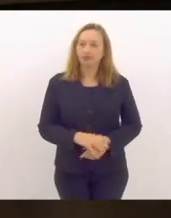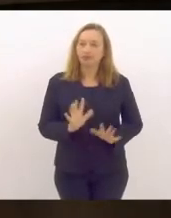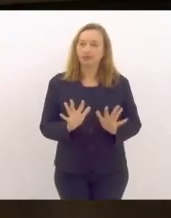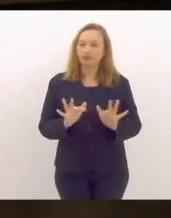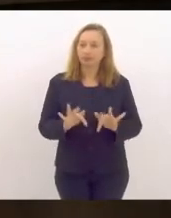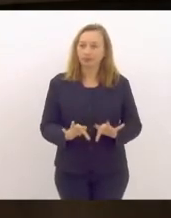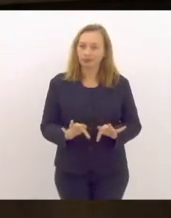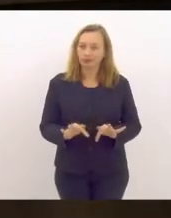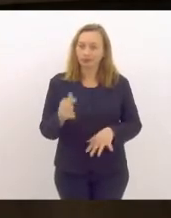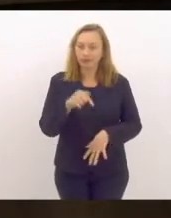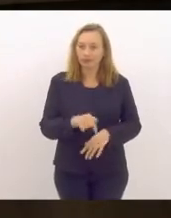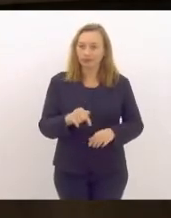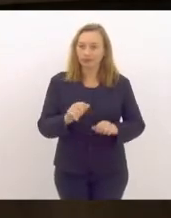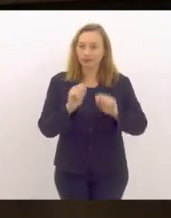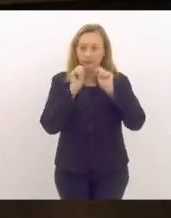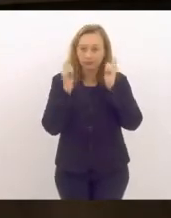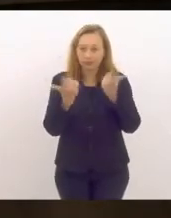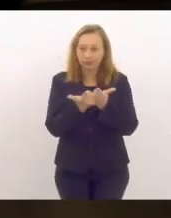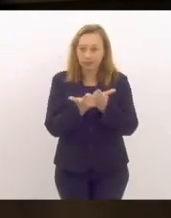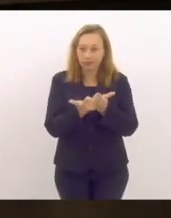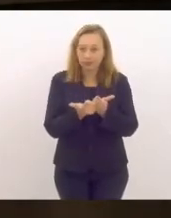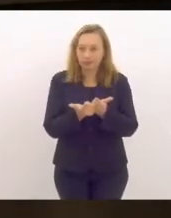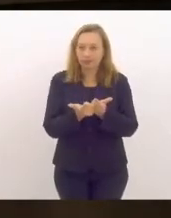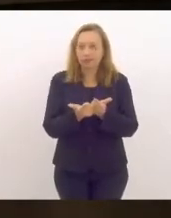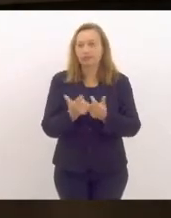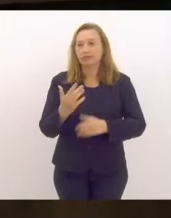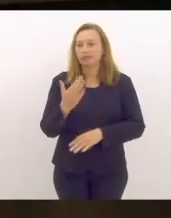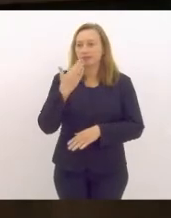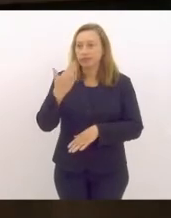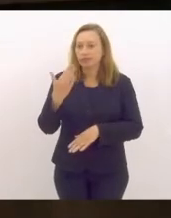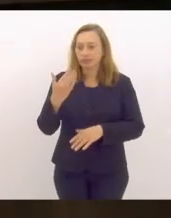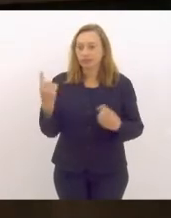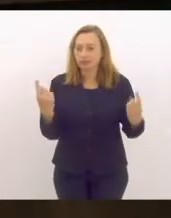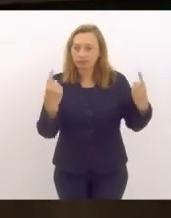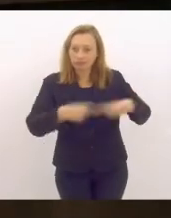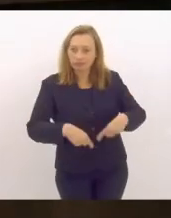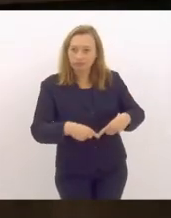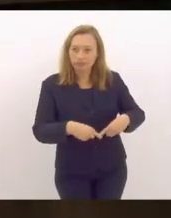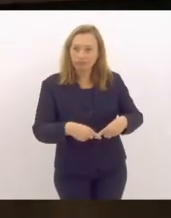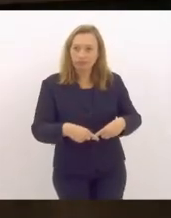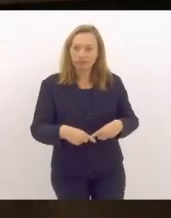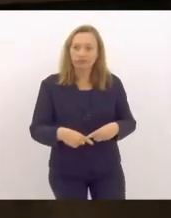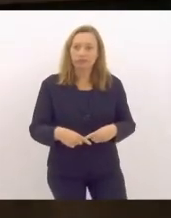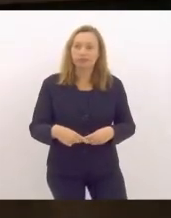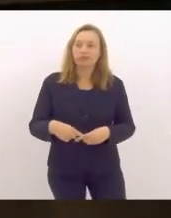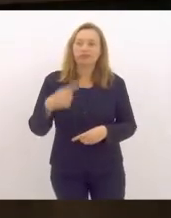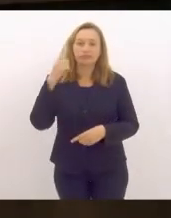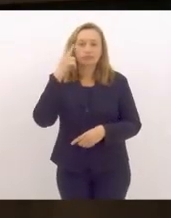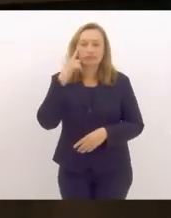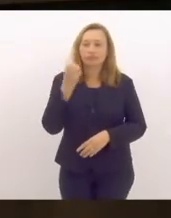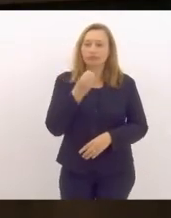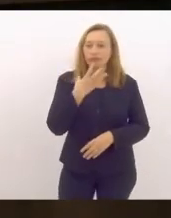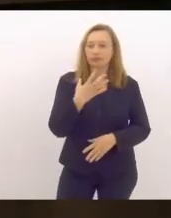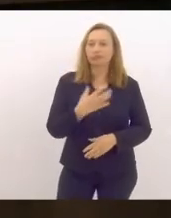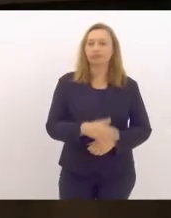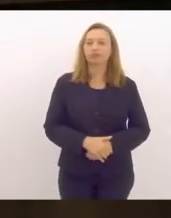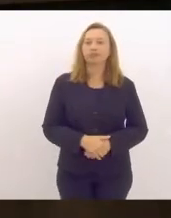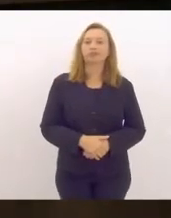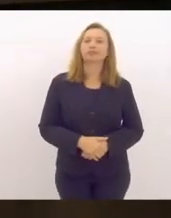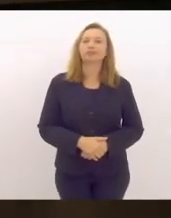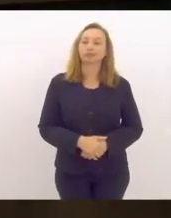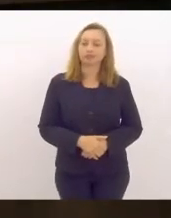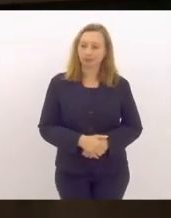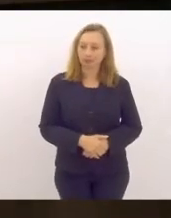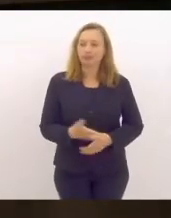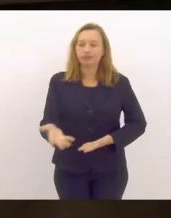meu percurso aqui na Assembleia Legislativa, já que farei um outro tipo de disputa, carrego comigo algumas lembranças muito positivas, entre elas, né,